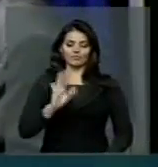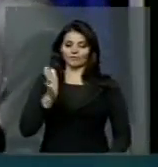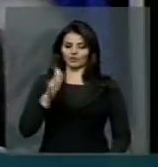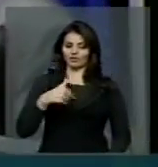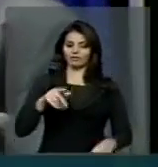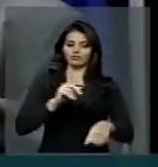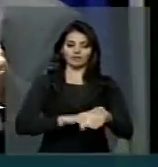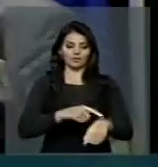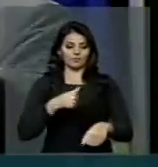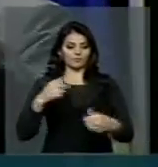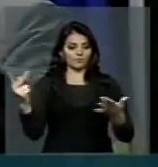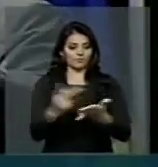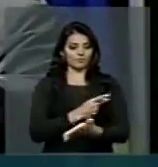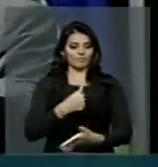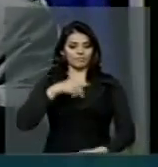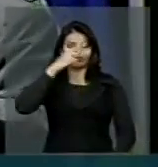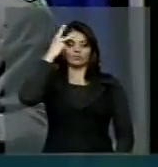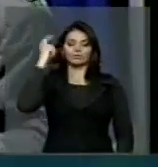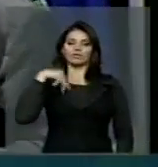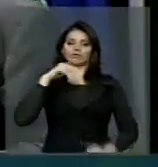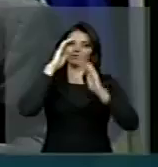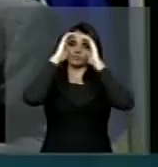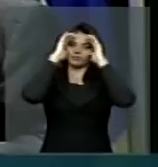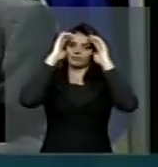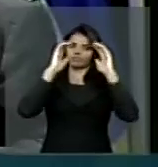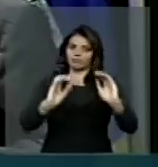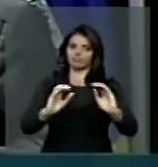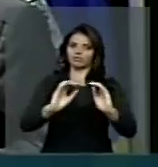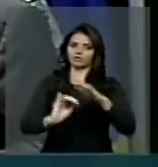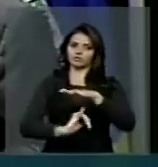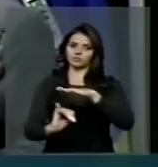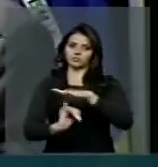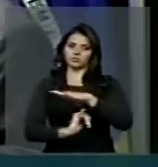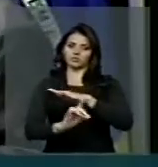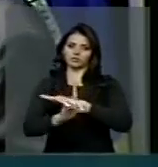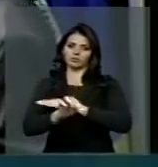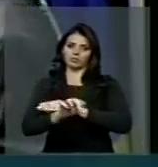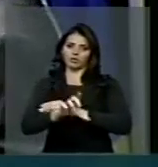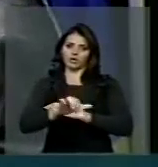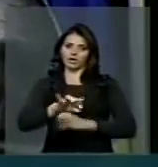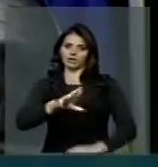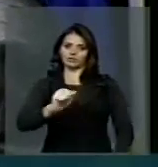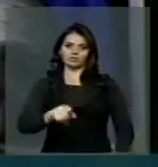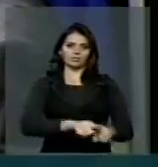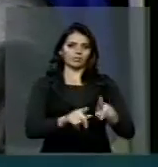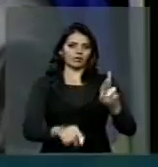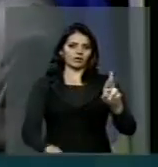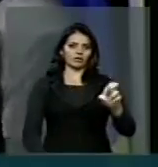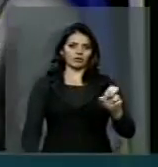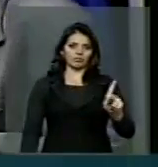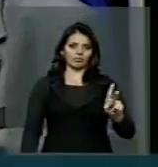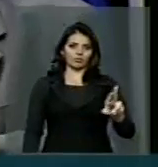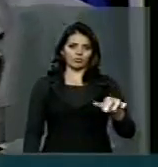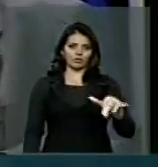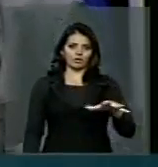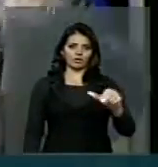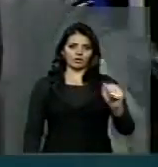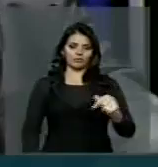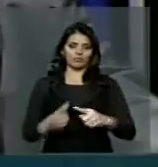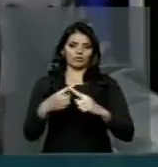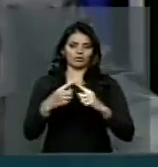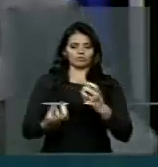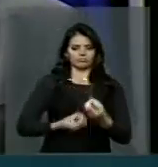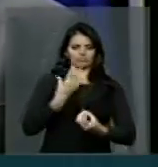o tempo daqueles que não estão respeitando nem as instituições democráticas nem republicanas, no seu afã